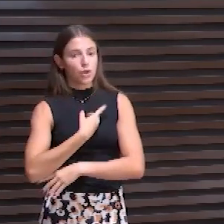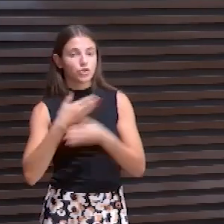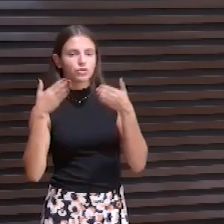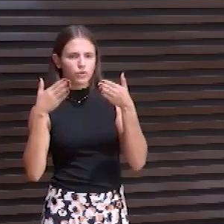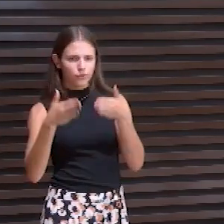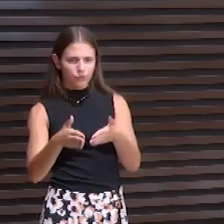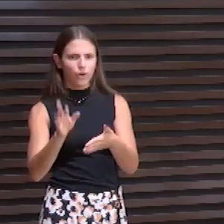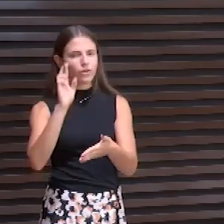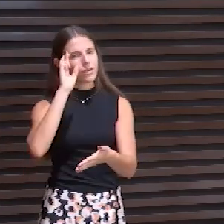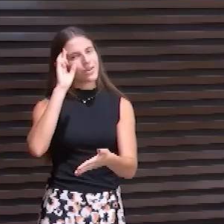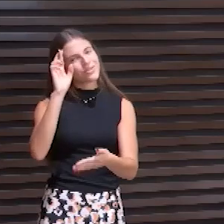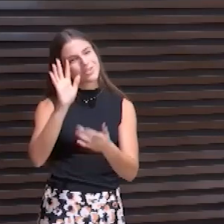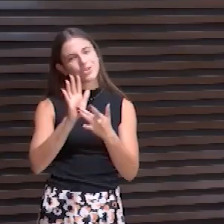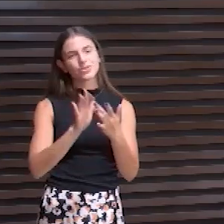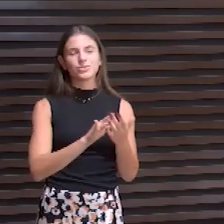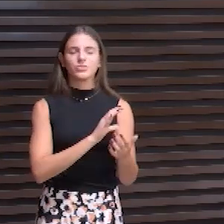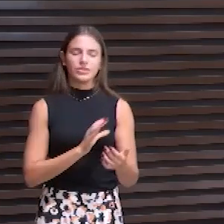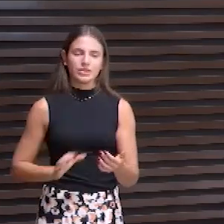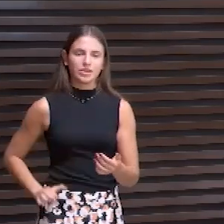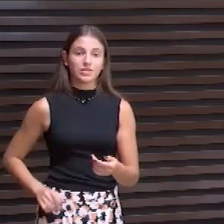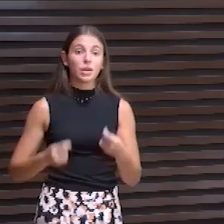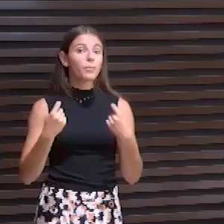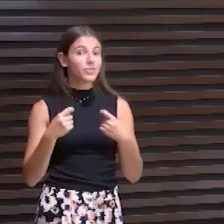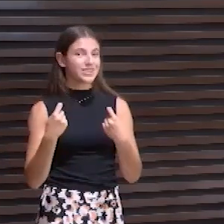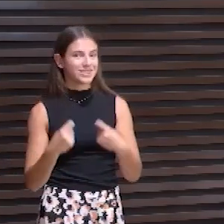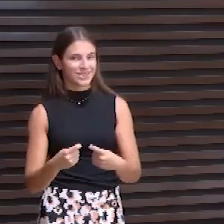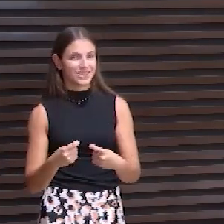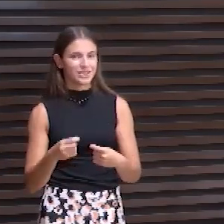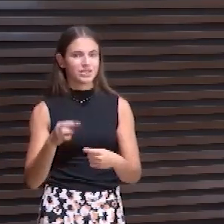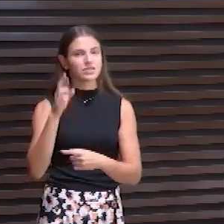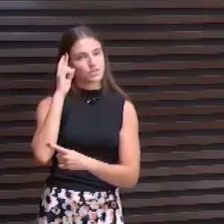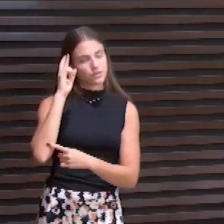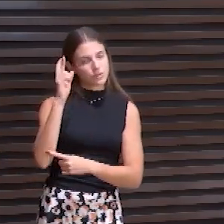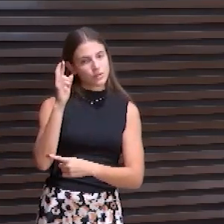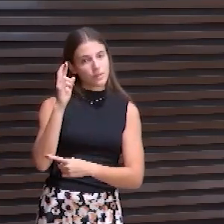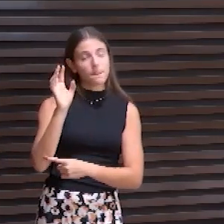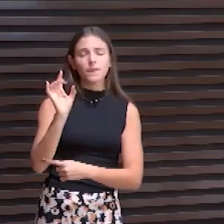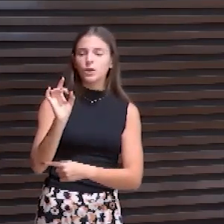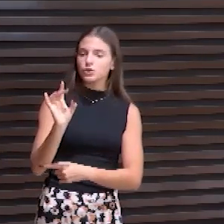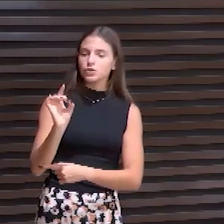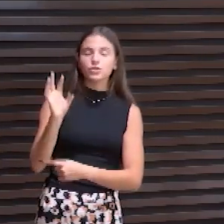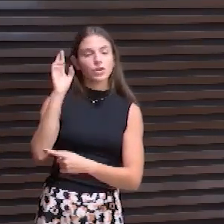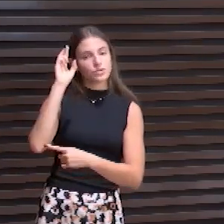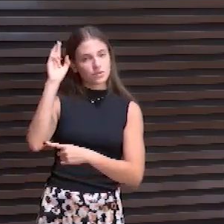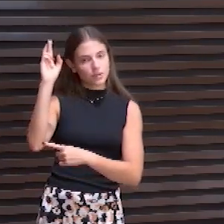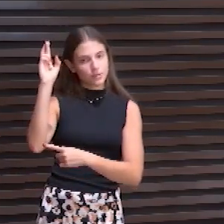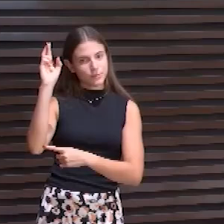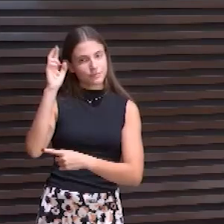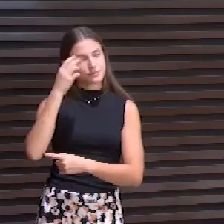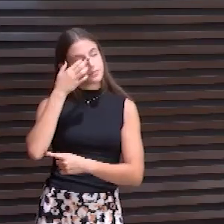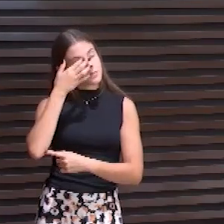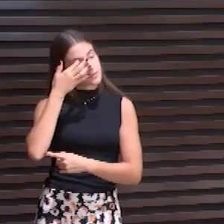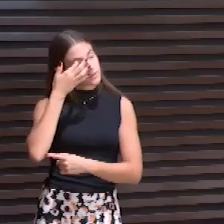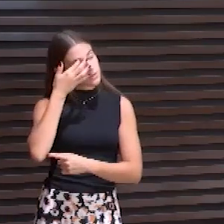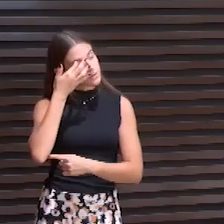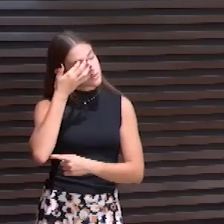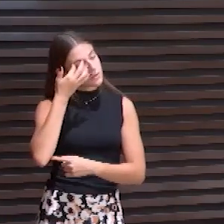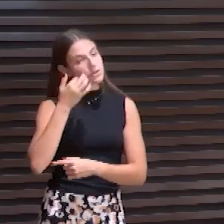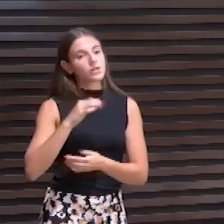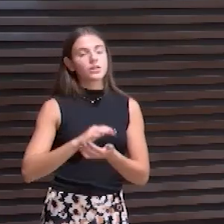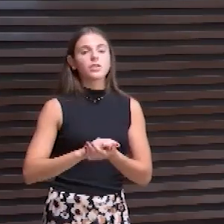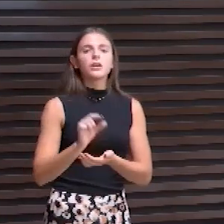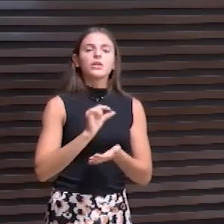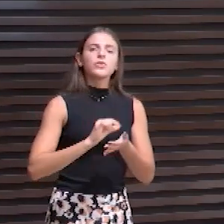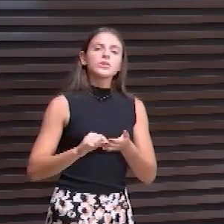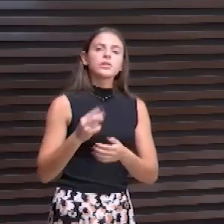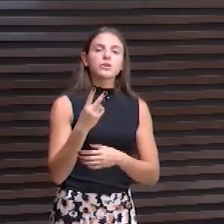Senhor Jesus Cristo. Deve ser o Senhor Jesus Cristo. Ele e somente Ele. Seguindo ali no versículo